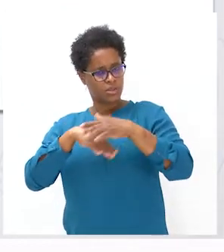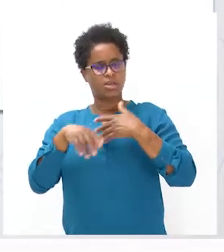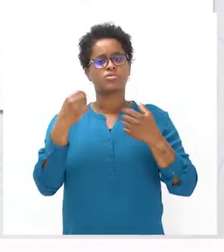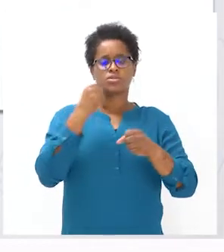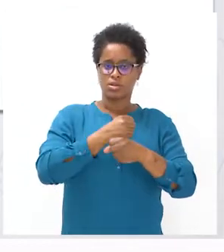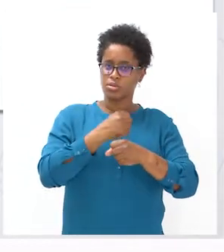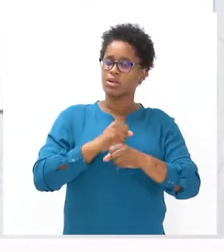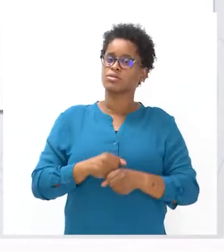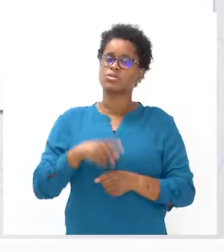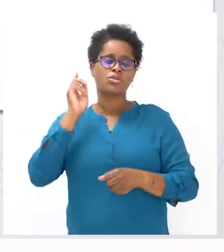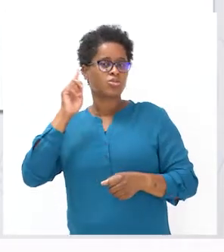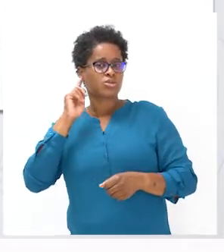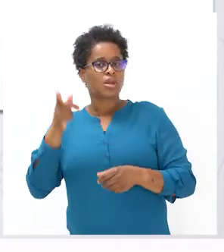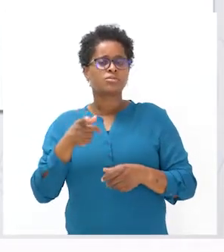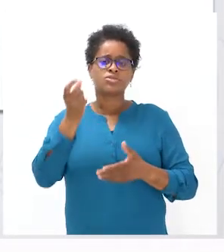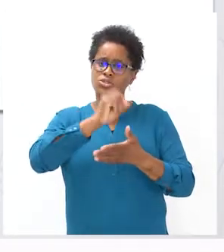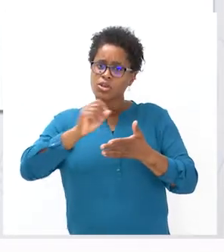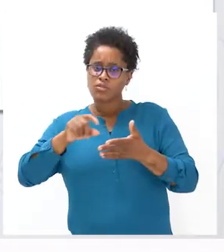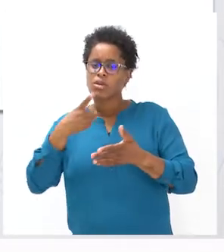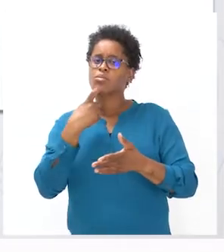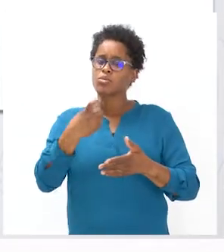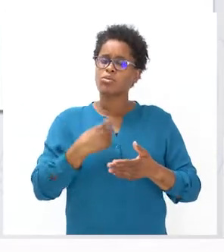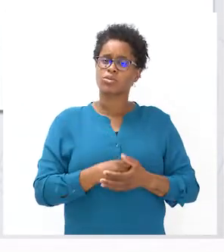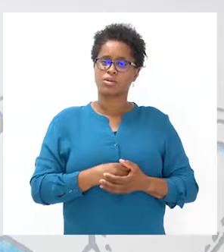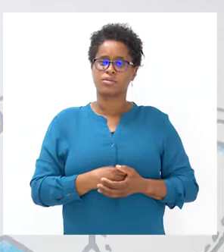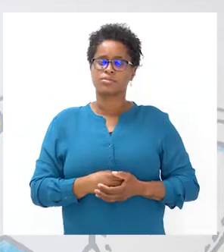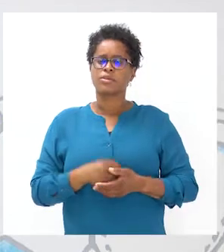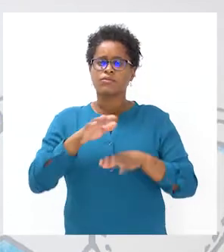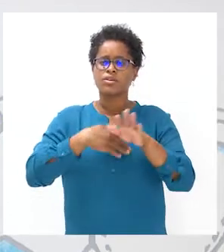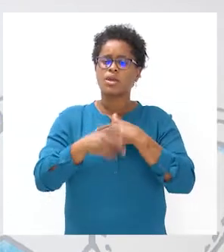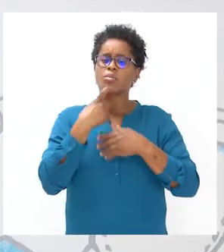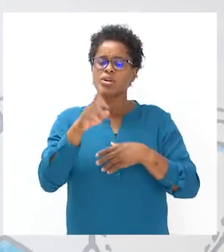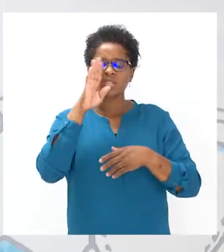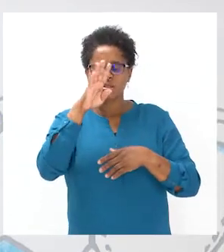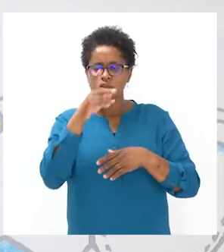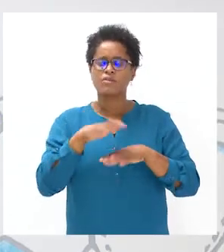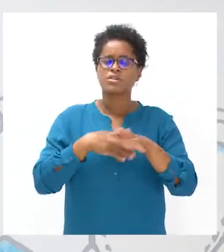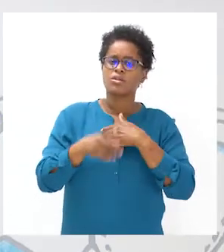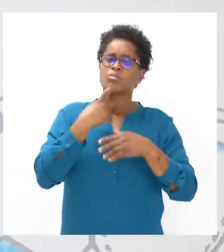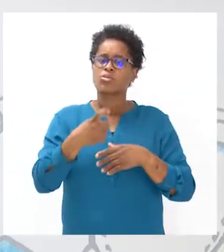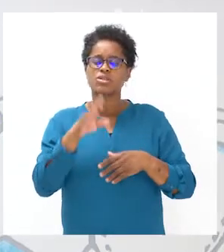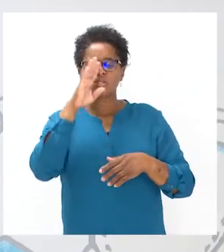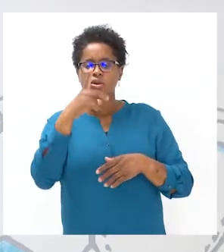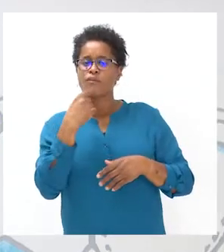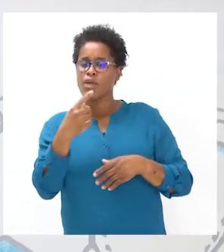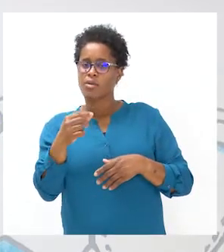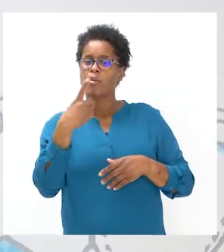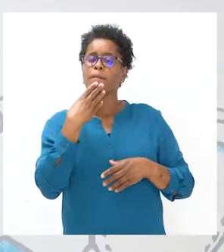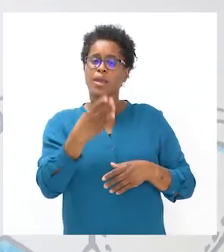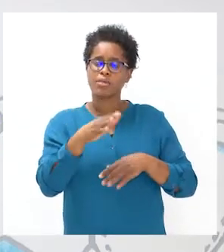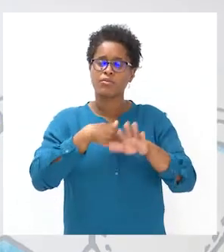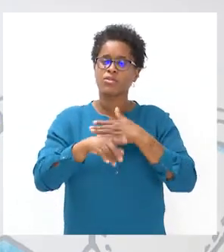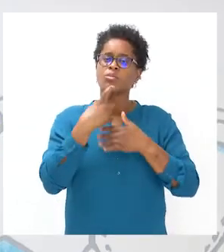exercícios. Importante colocar a questão. Se colocarmos a questão, se o verbo pede para colocar a questão o